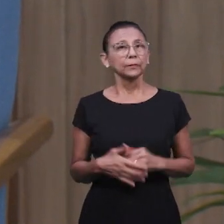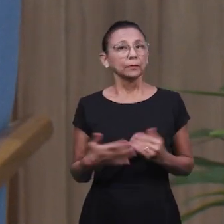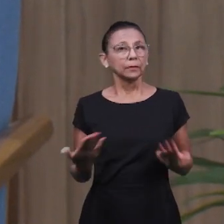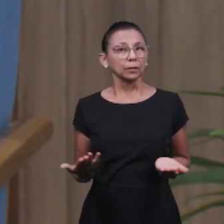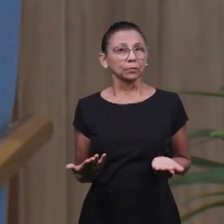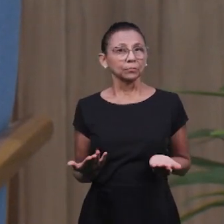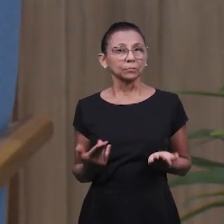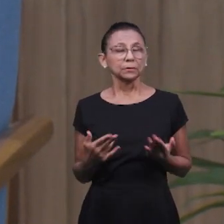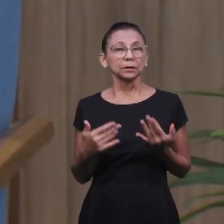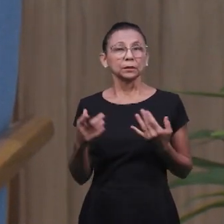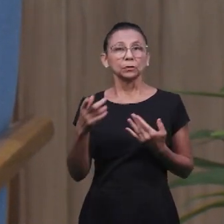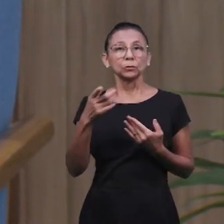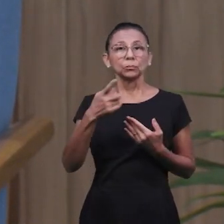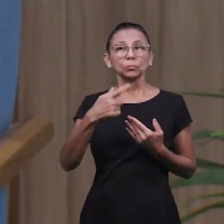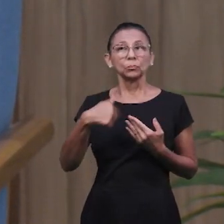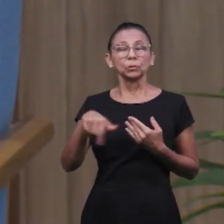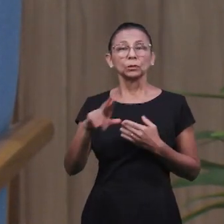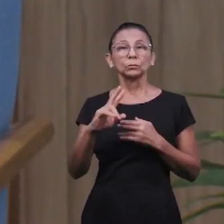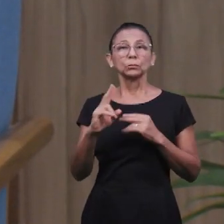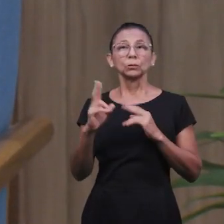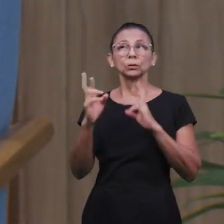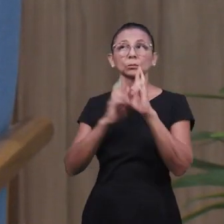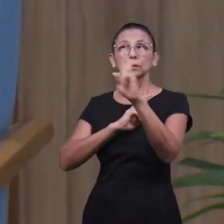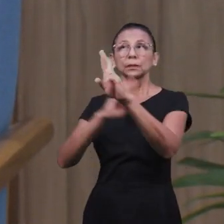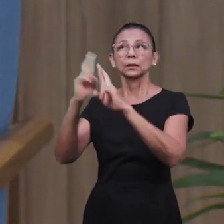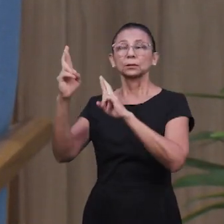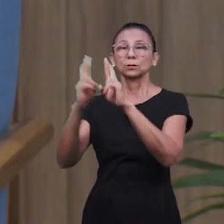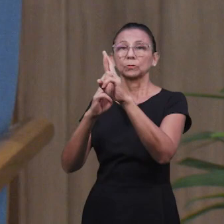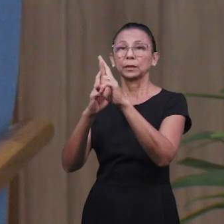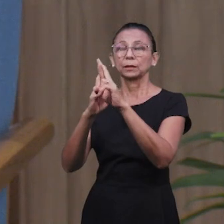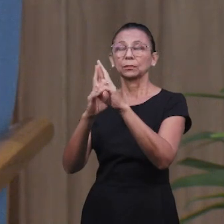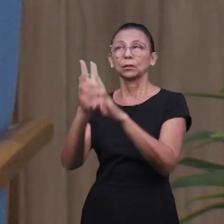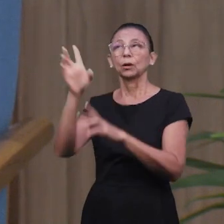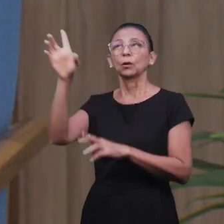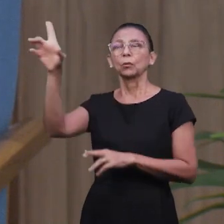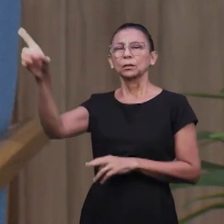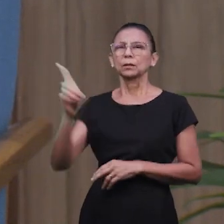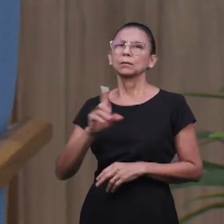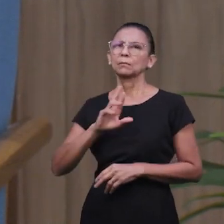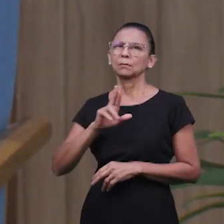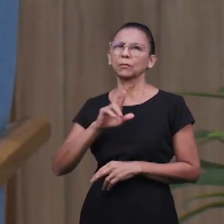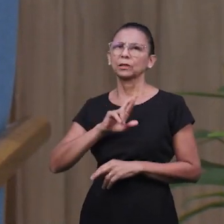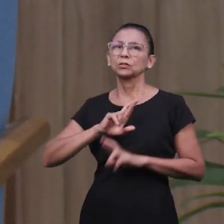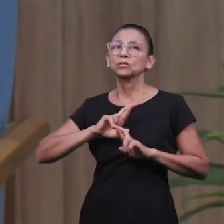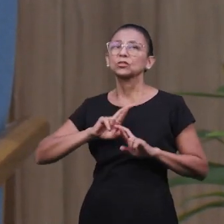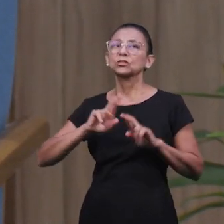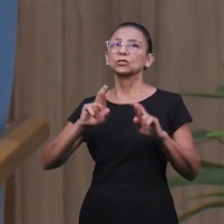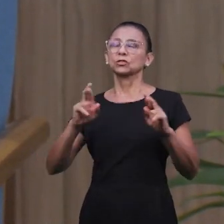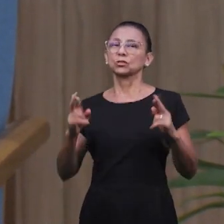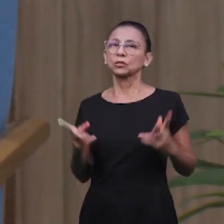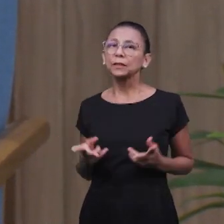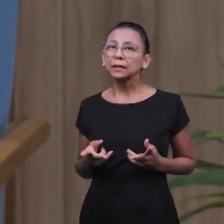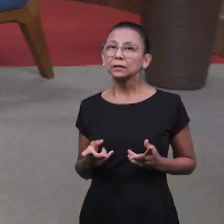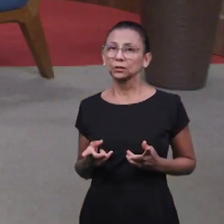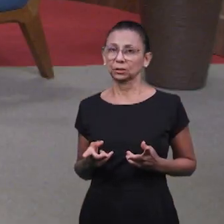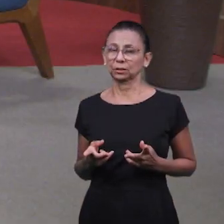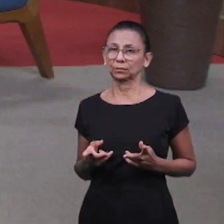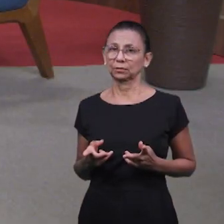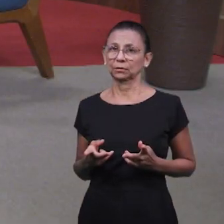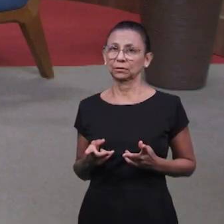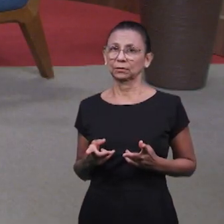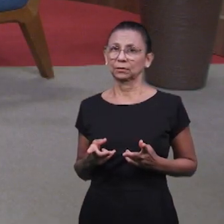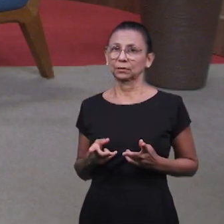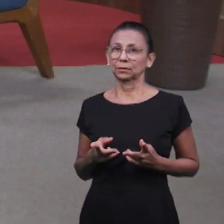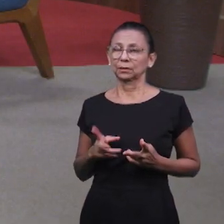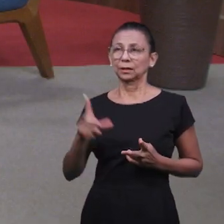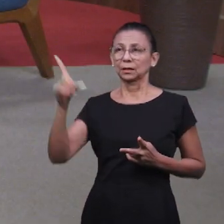o assunto é o nosso relacionamento com Deus e o desejo por viver o seu projeto de salvação. De